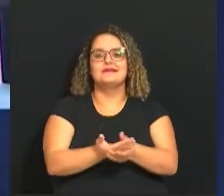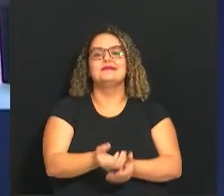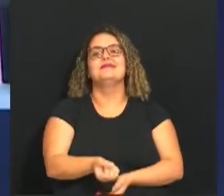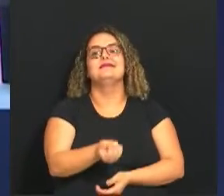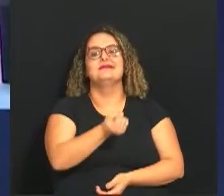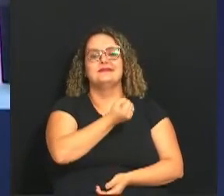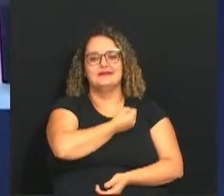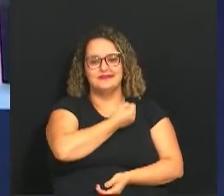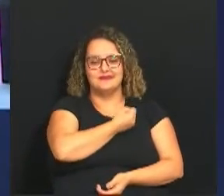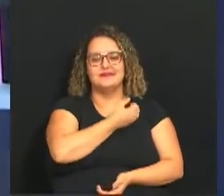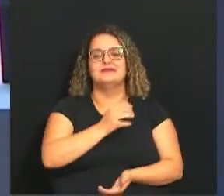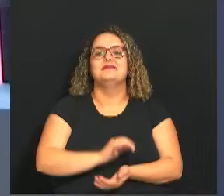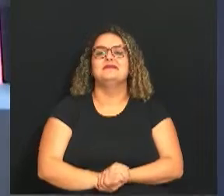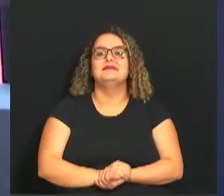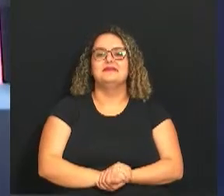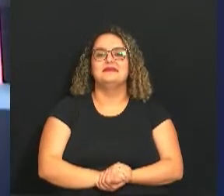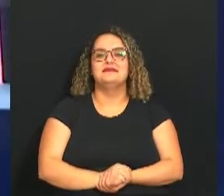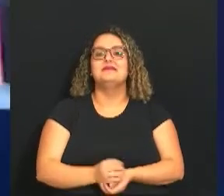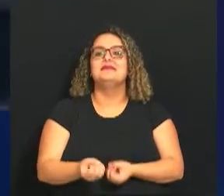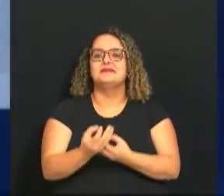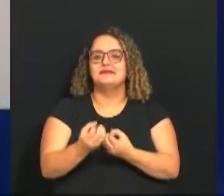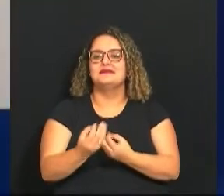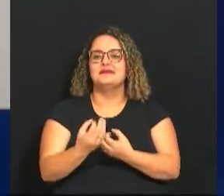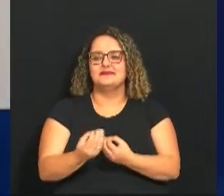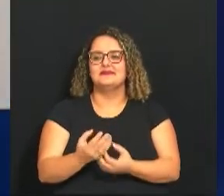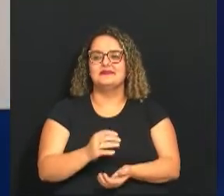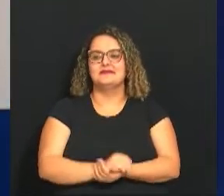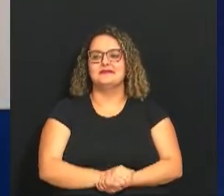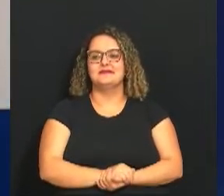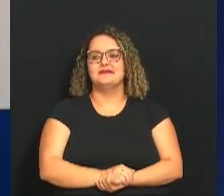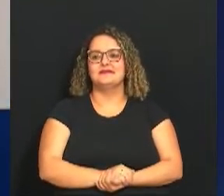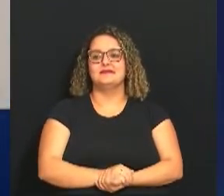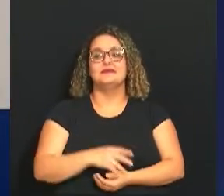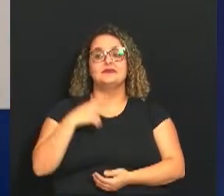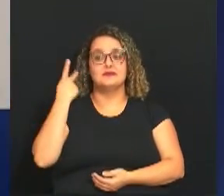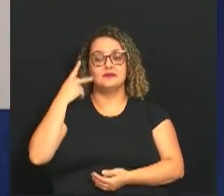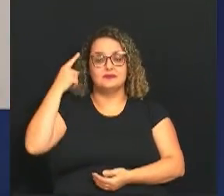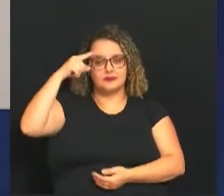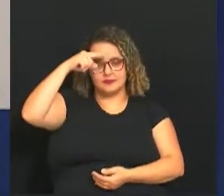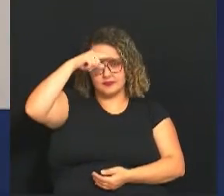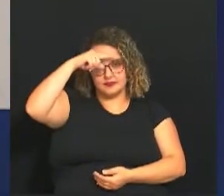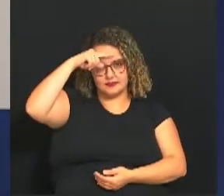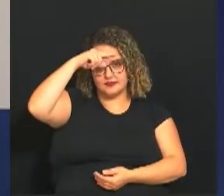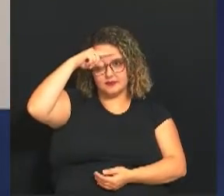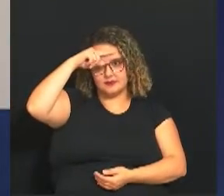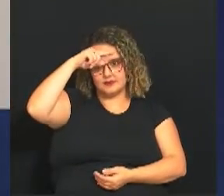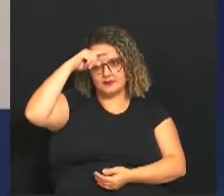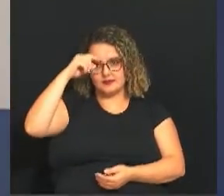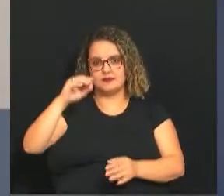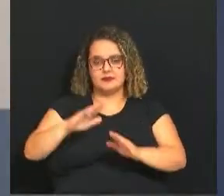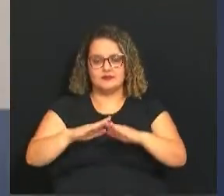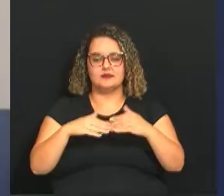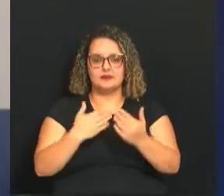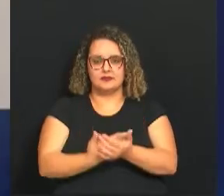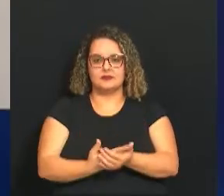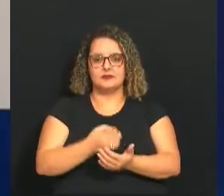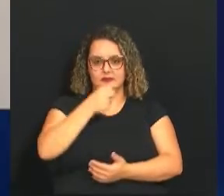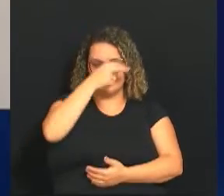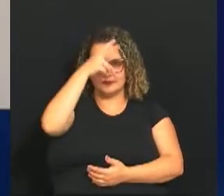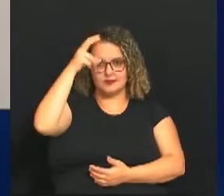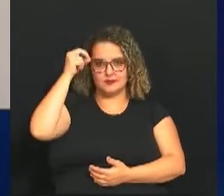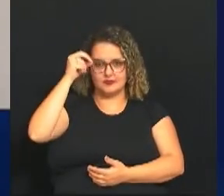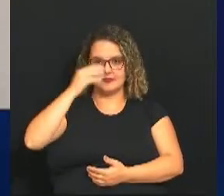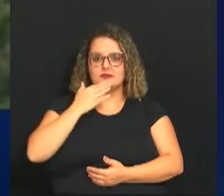de Proteção de Dados Pessoais. O vereador Otto Alejandro protocola requerimento à Prefeitura